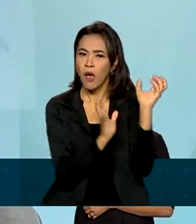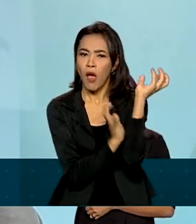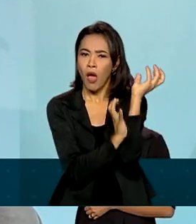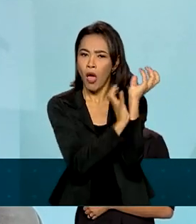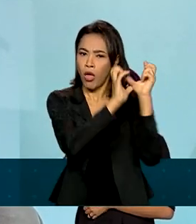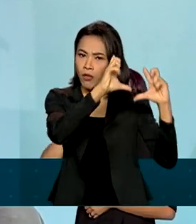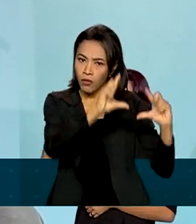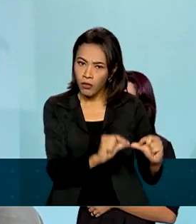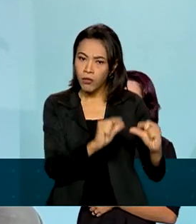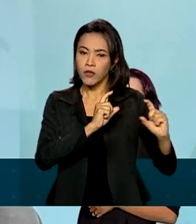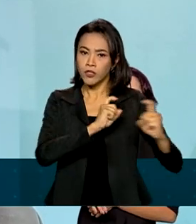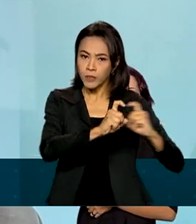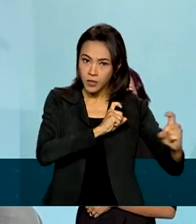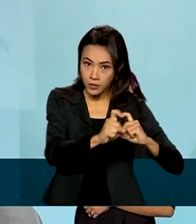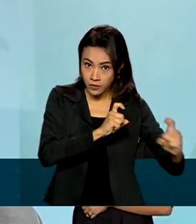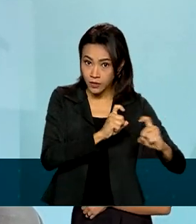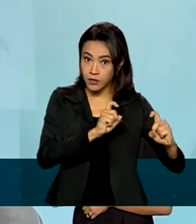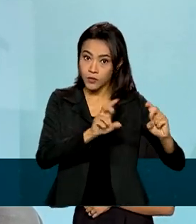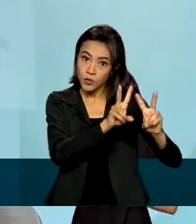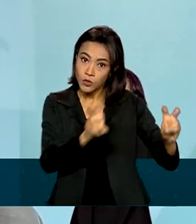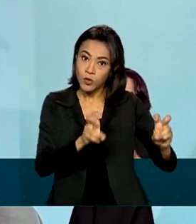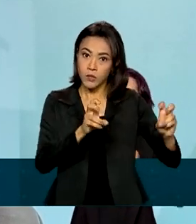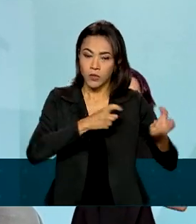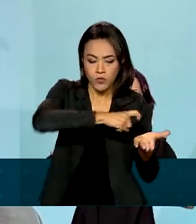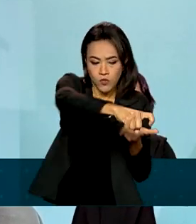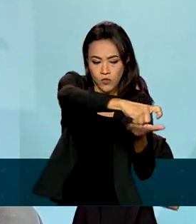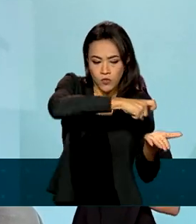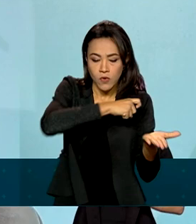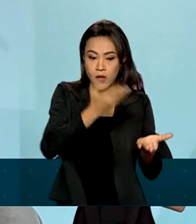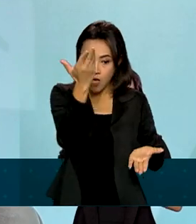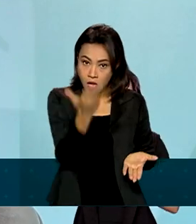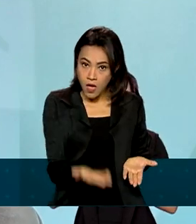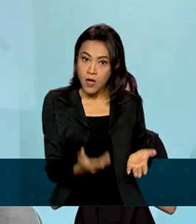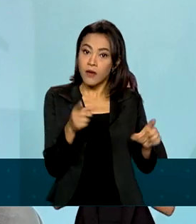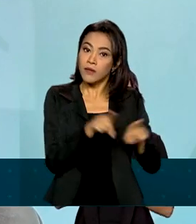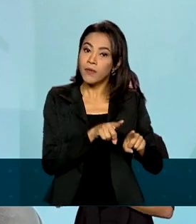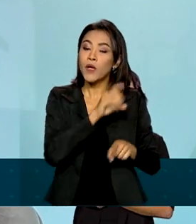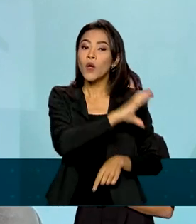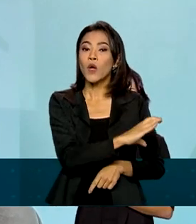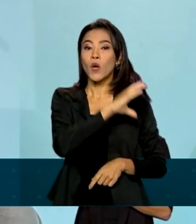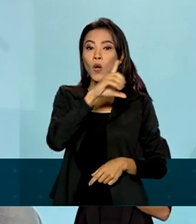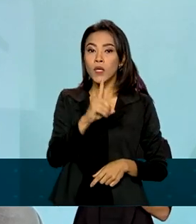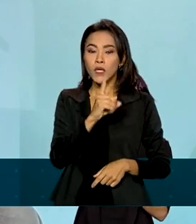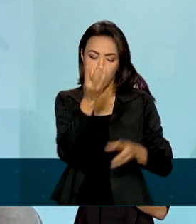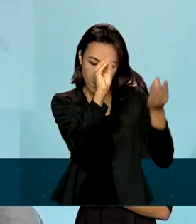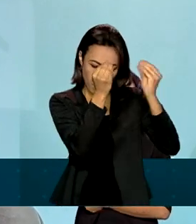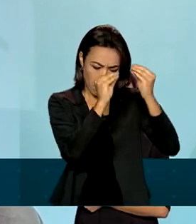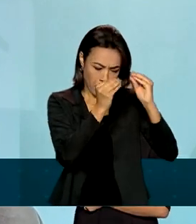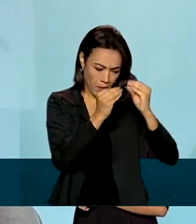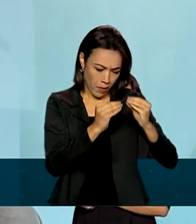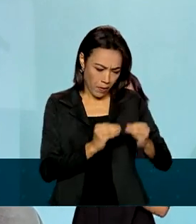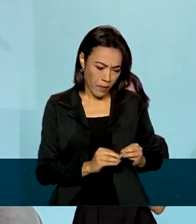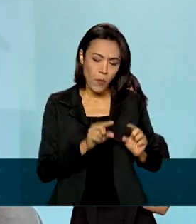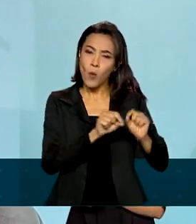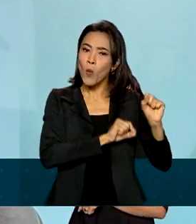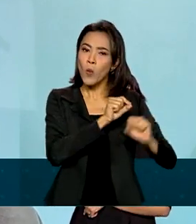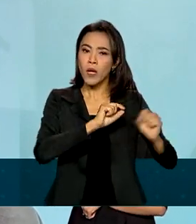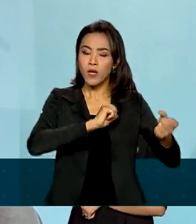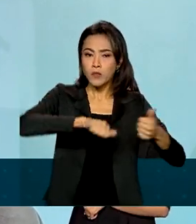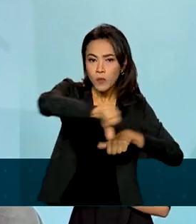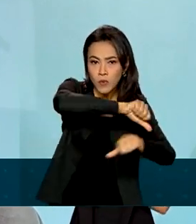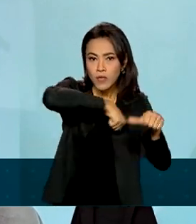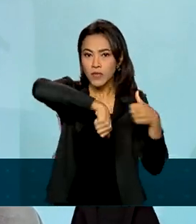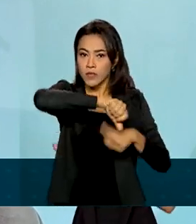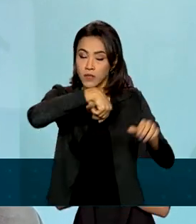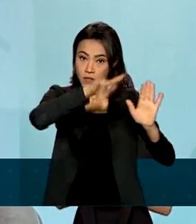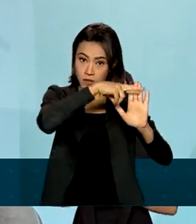Gestão e Governo Digital. Paes de Andrade também coordenou a elaboração da reforma administrativa